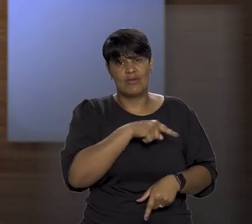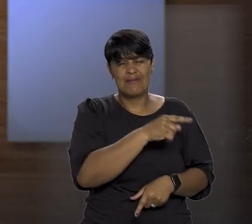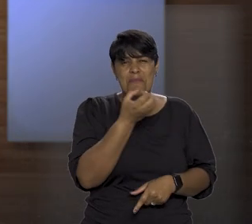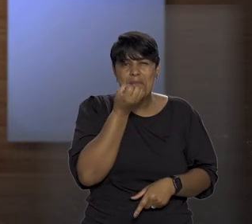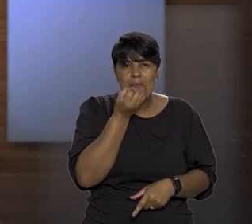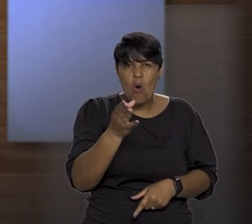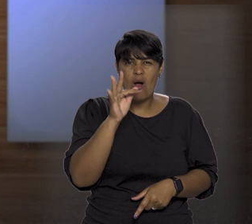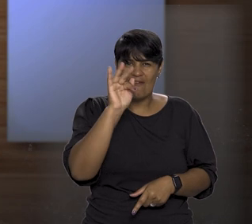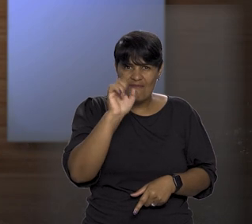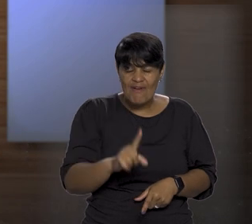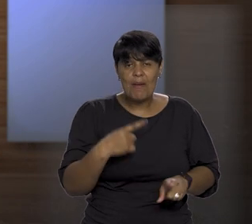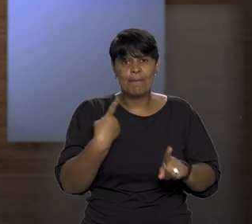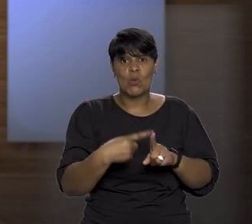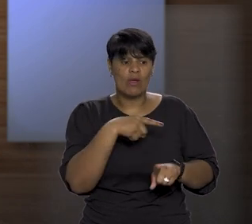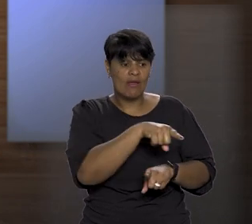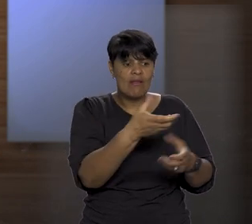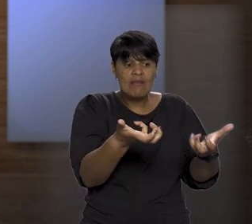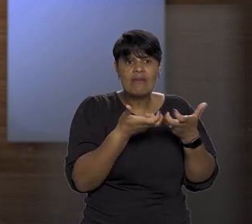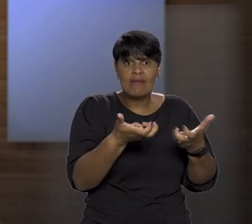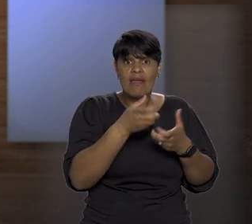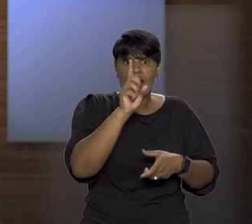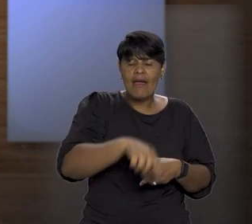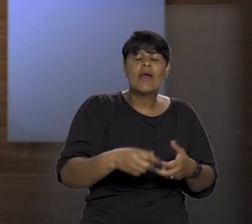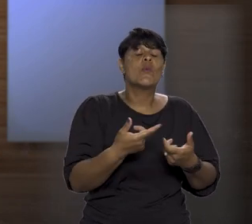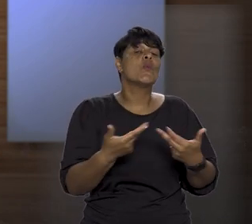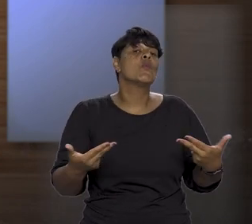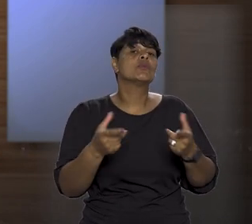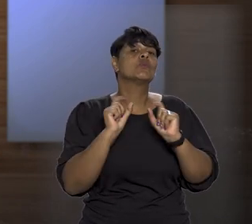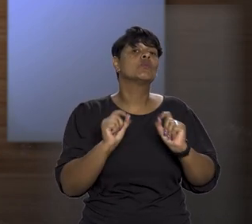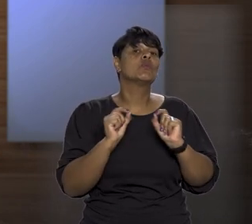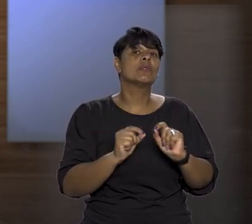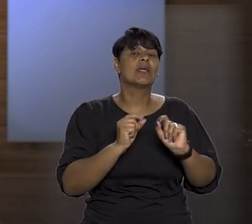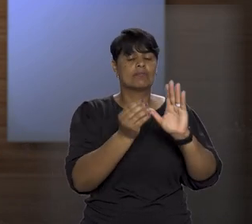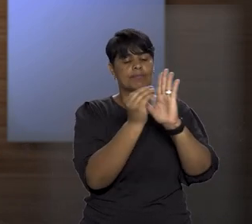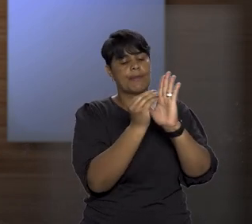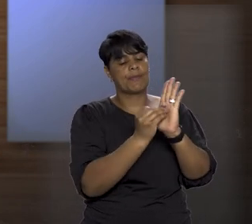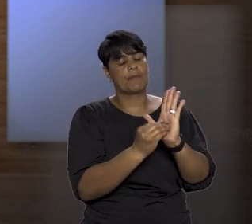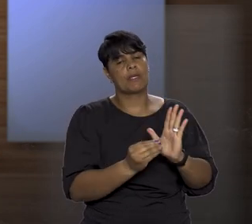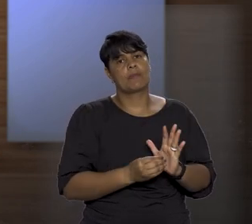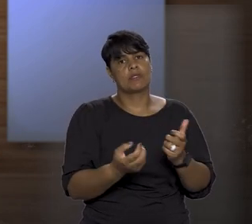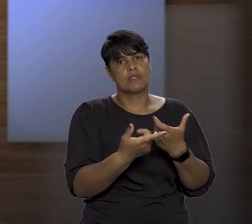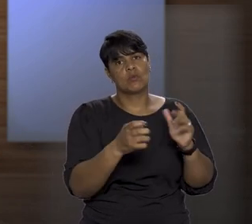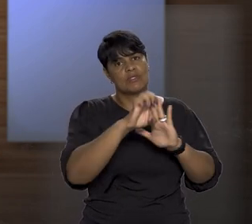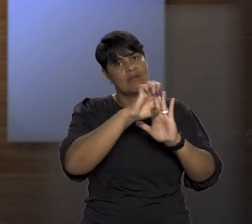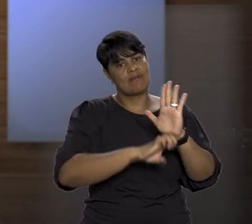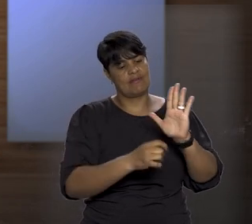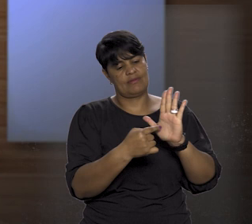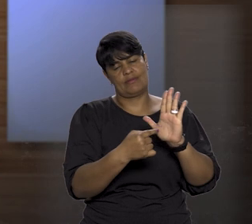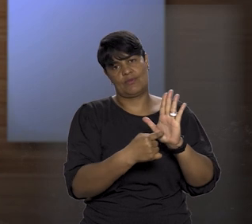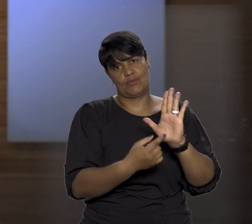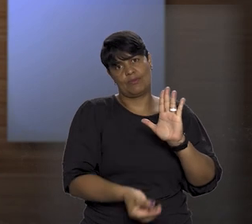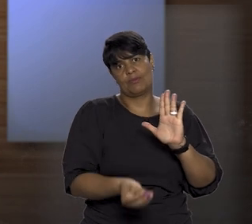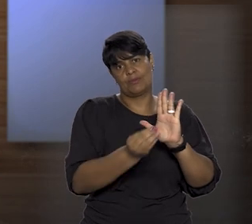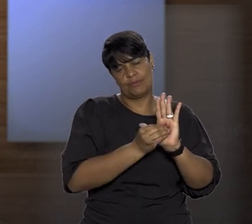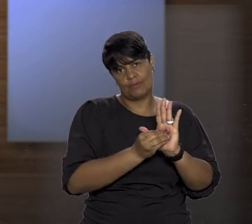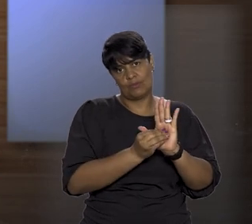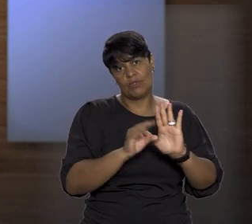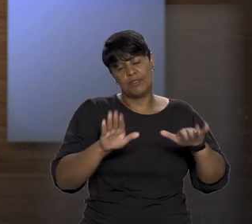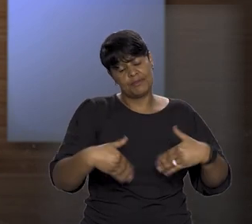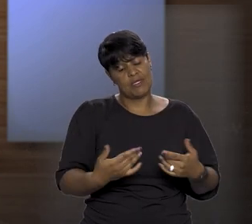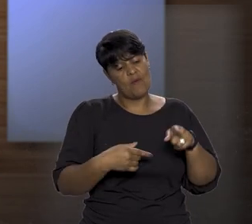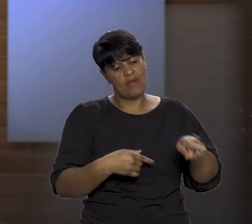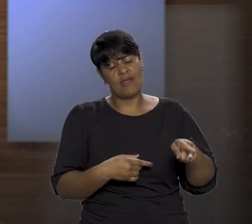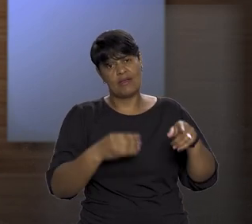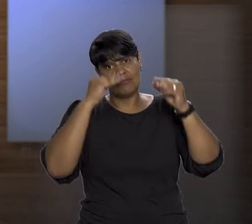uma vez que busca impor a terceiro a observância de Norma prevista em seu estatuto social a qual ele